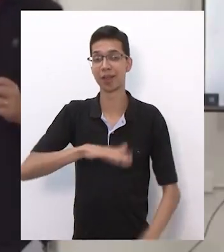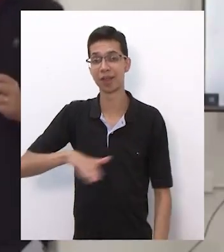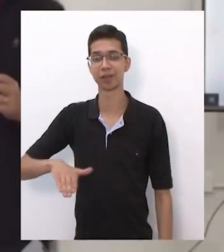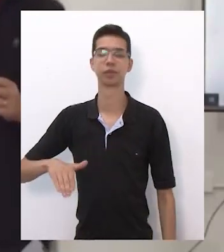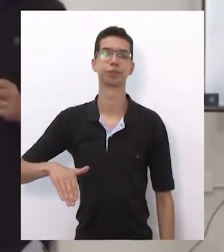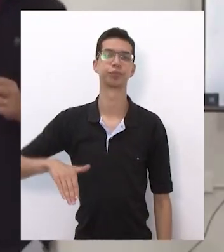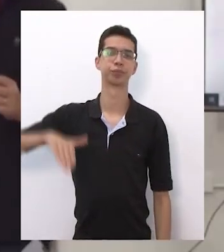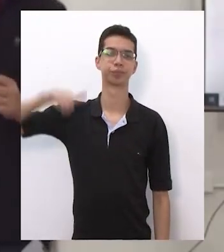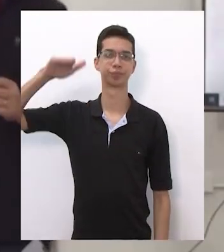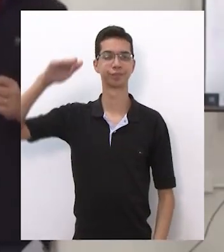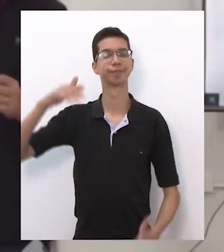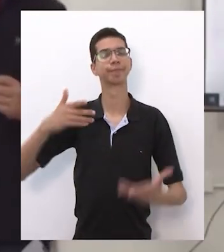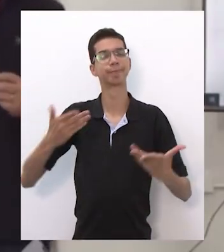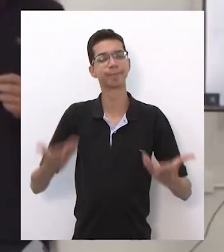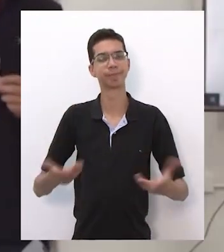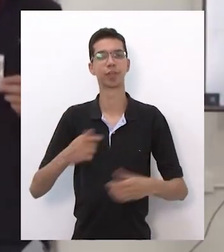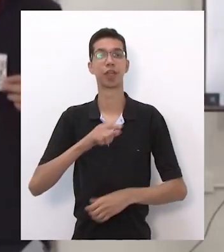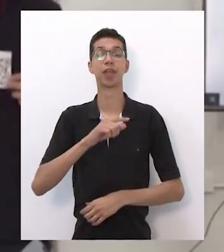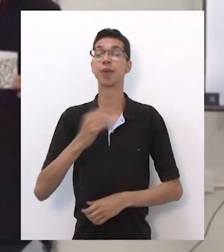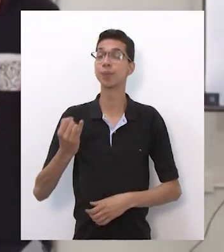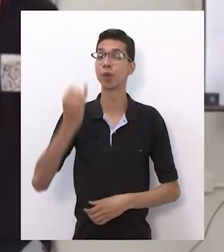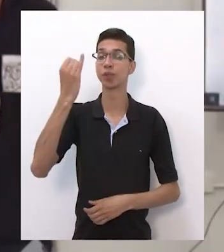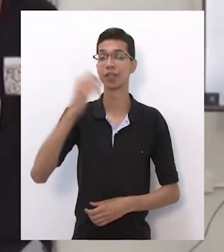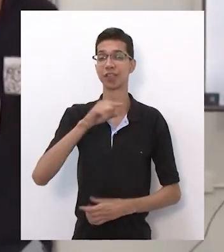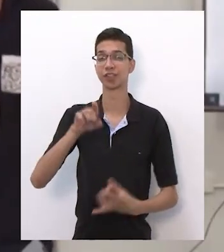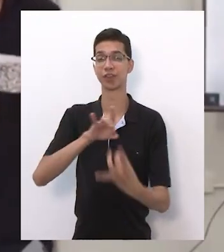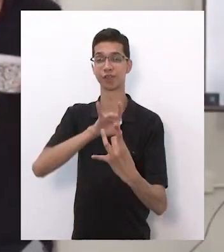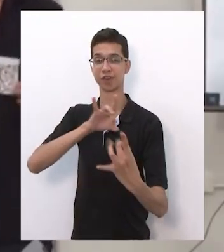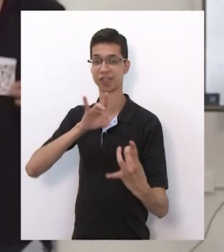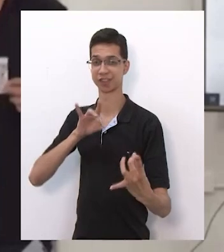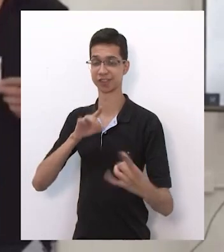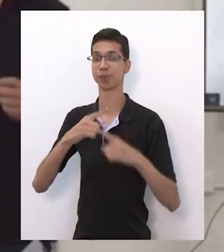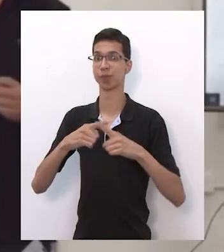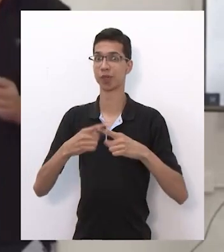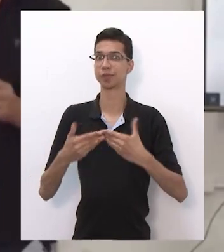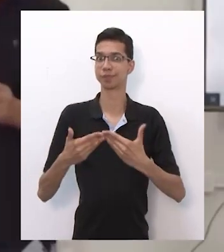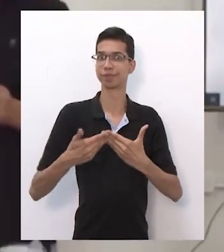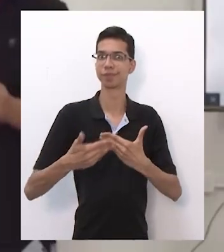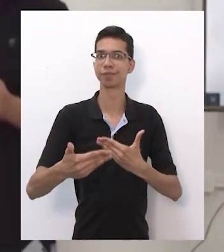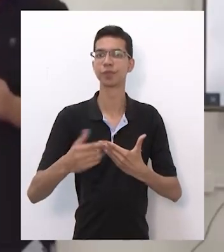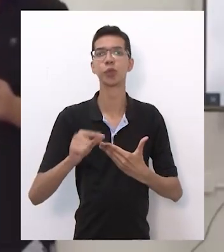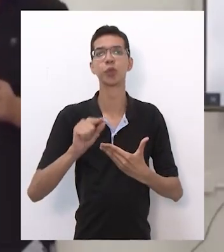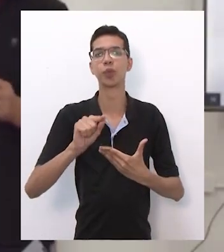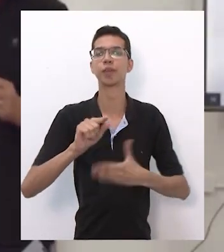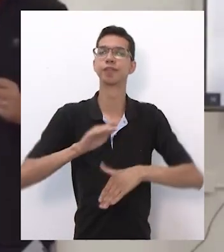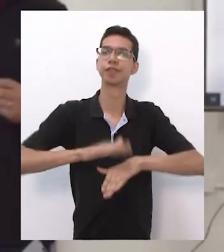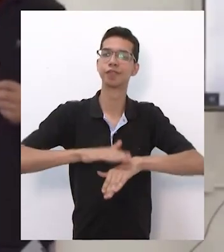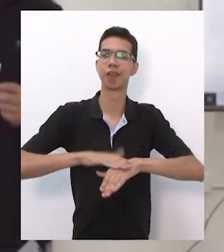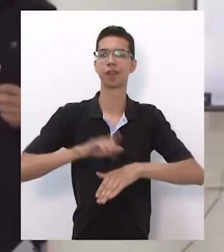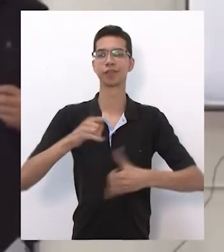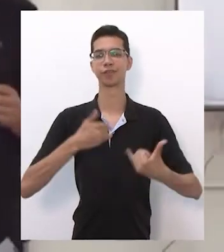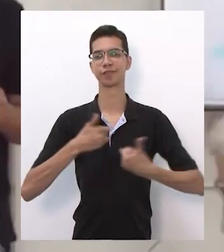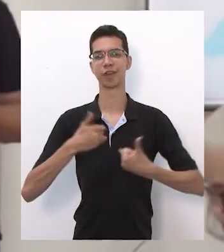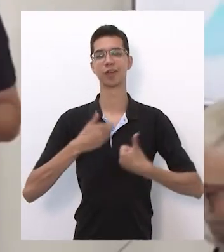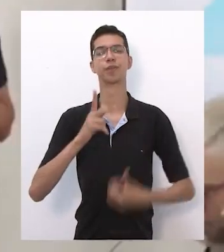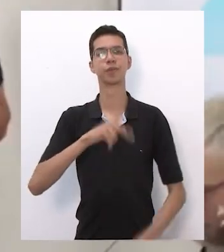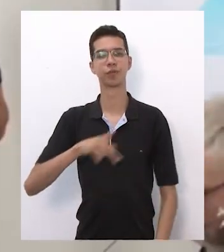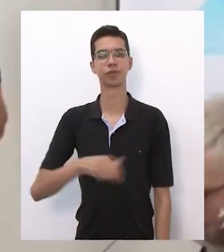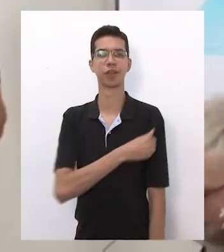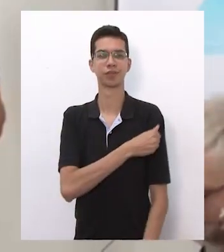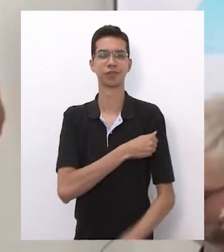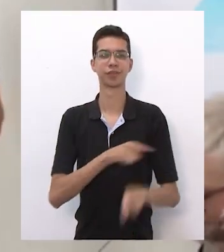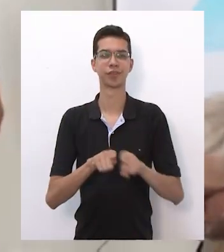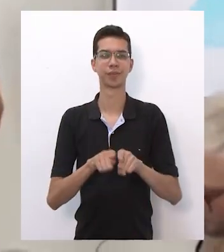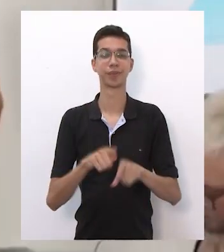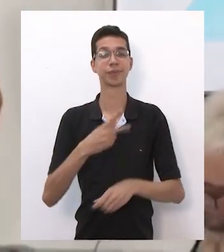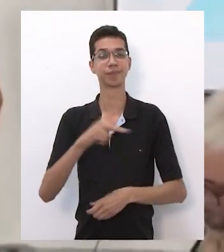isso aqui acontecer. Aliás, quem vai fazer isso acontecer são vocês, professores, quando retornarem com os alunos, quando trouxerem suas turmas. A